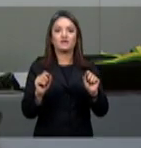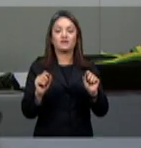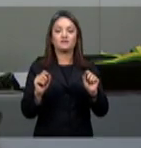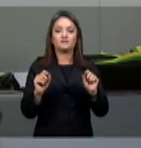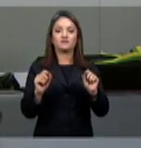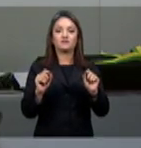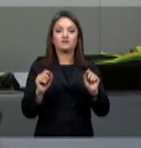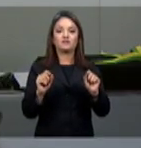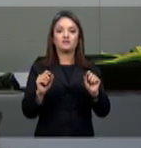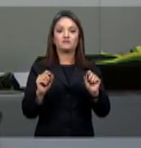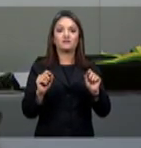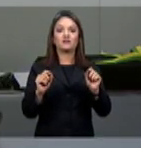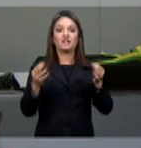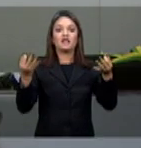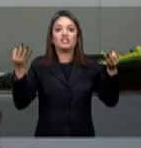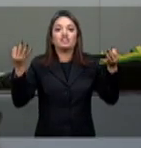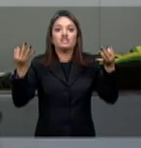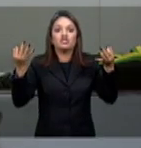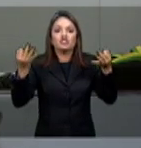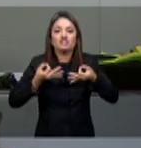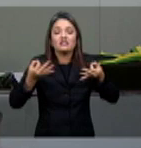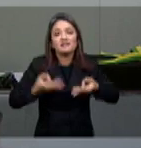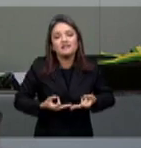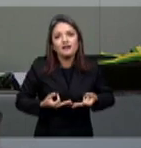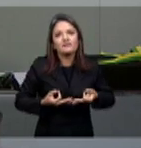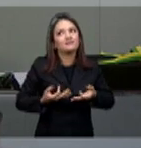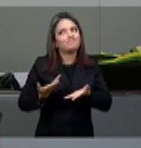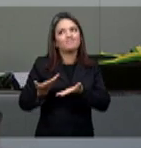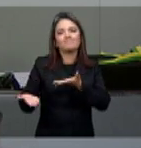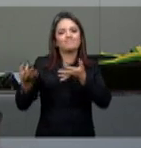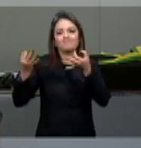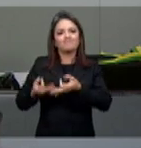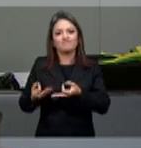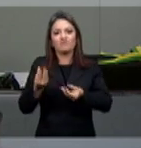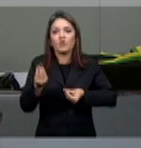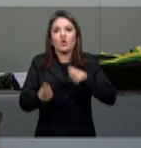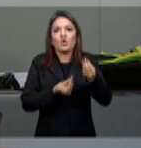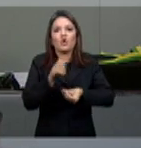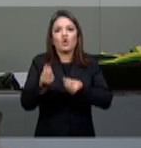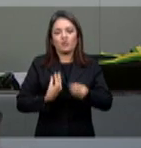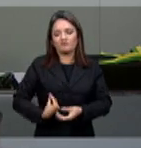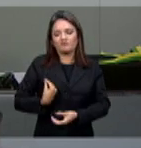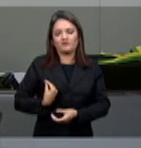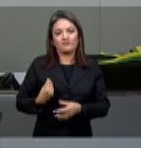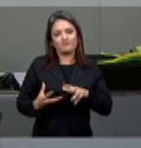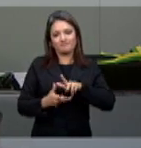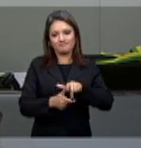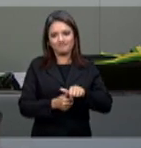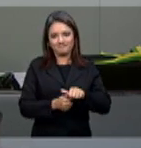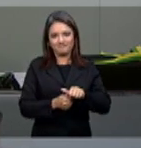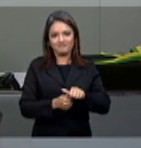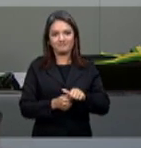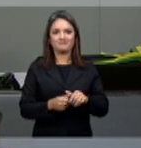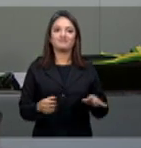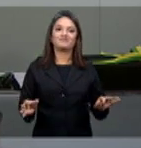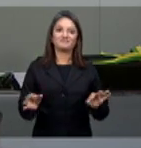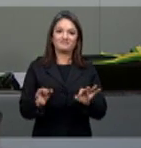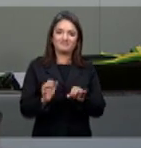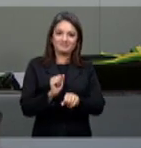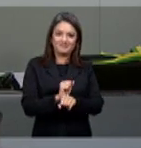diz com dignidade diz indignidades ser no mundo está suspensa a sessão